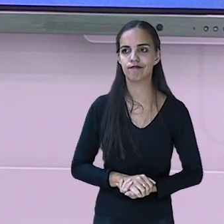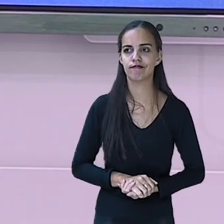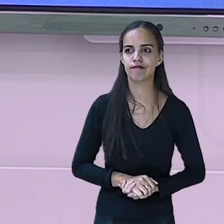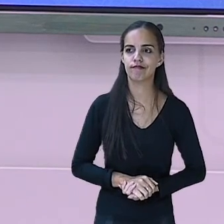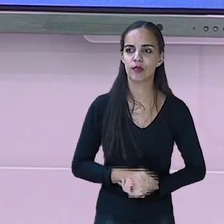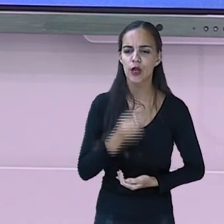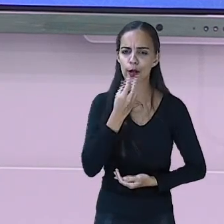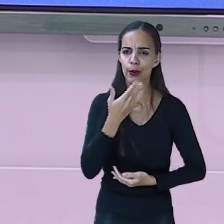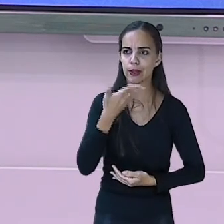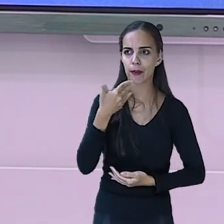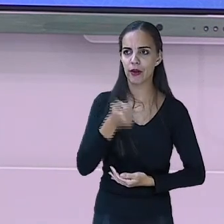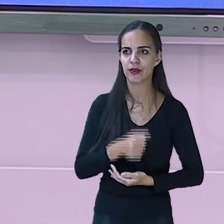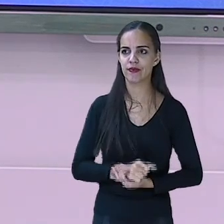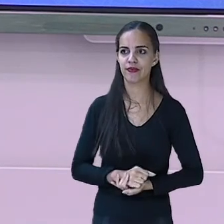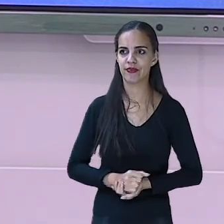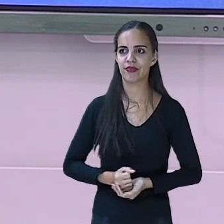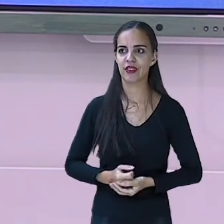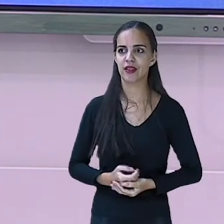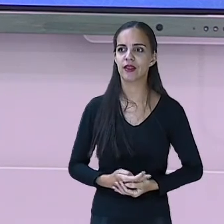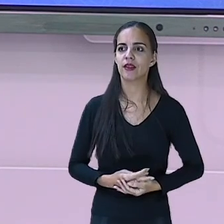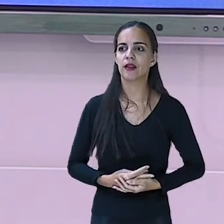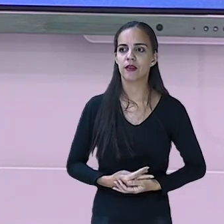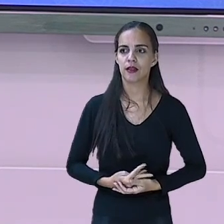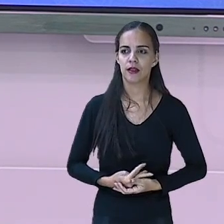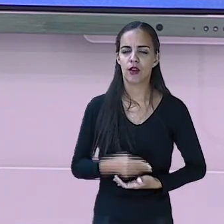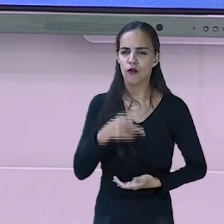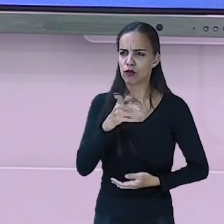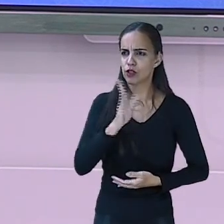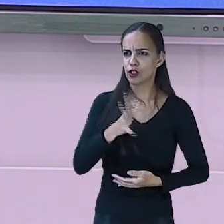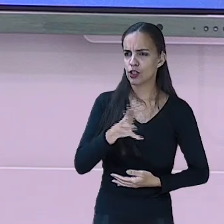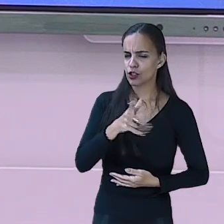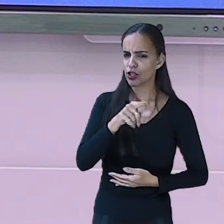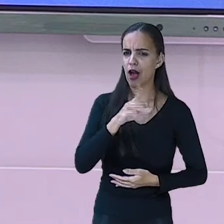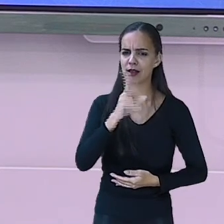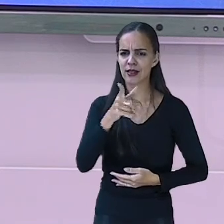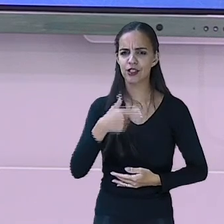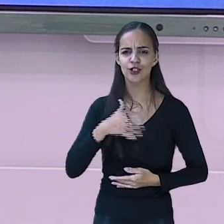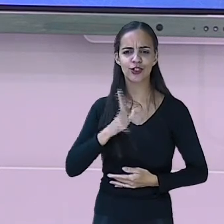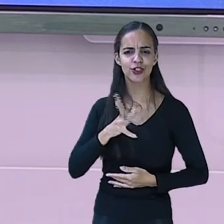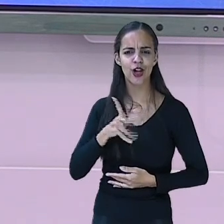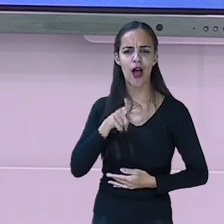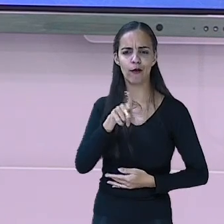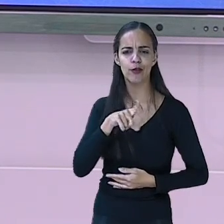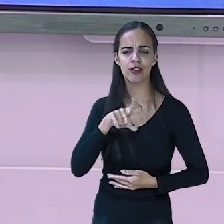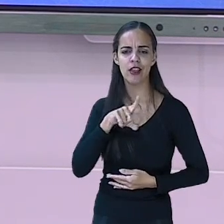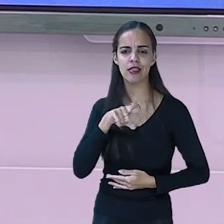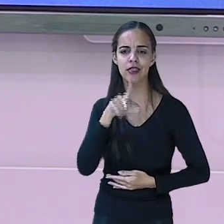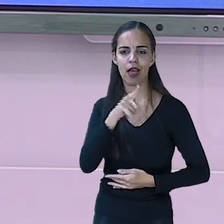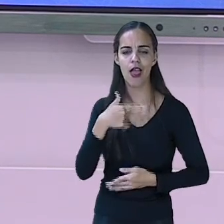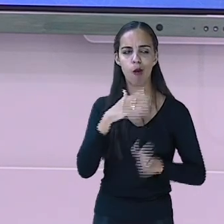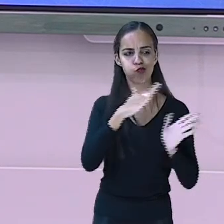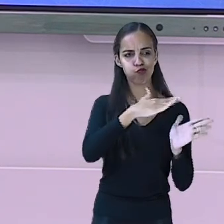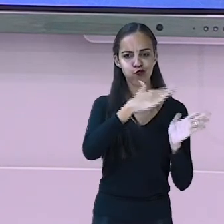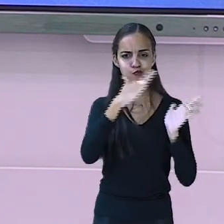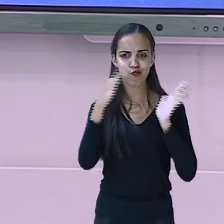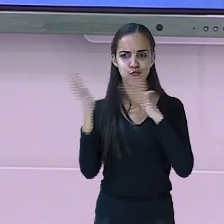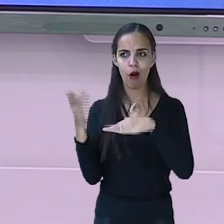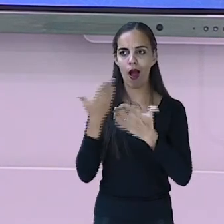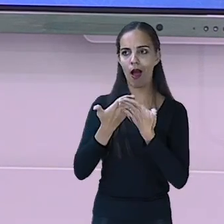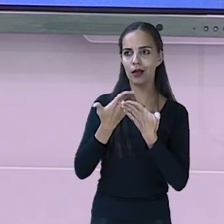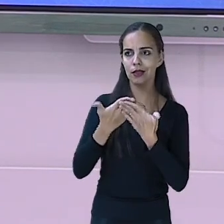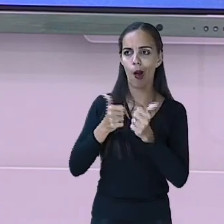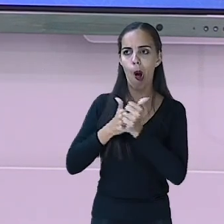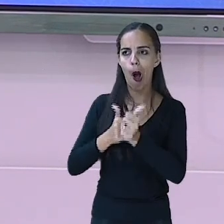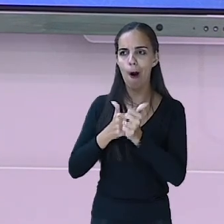hábitos. Igual você já está com o hábito de acompanhar as aulas. Isto é um hábito positivo